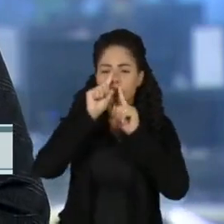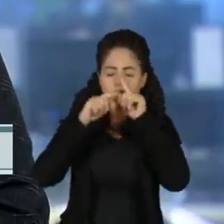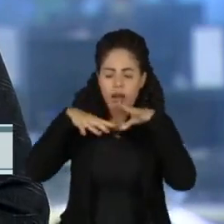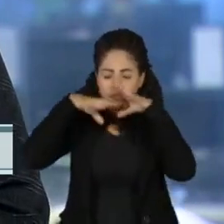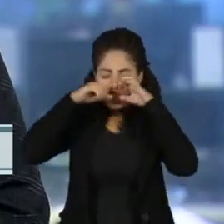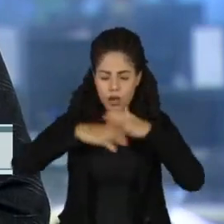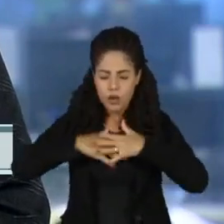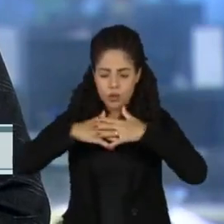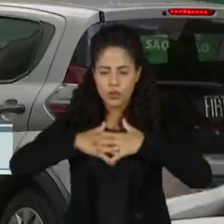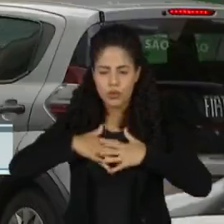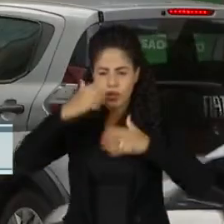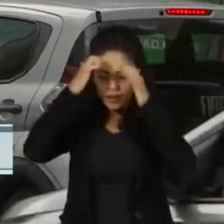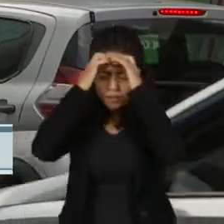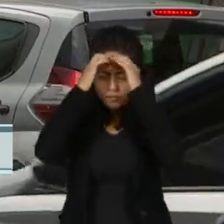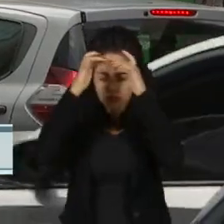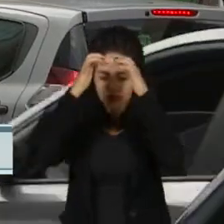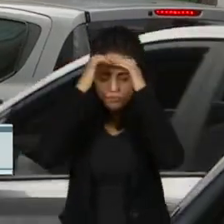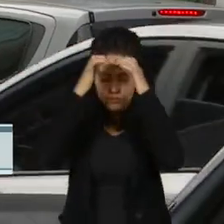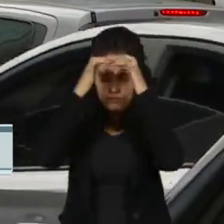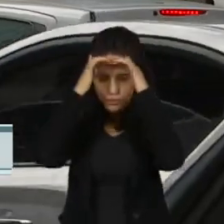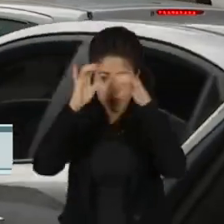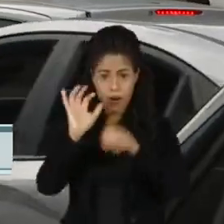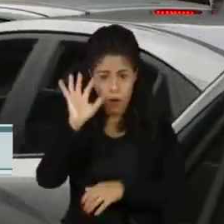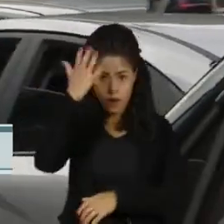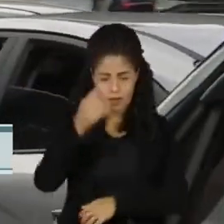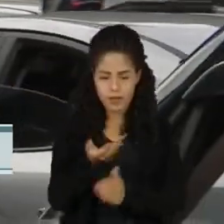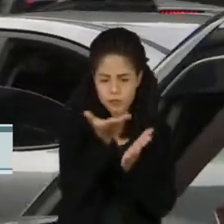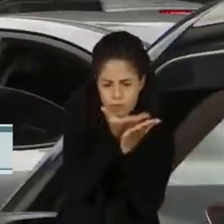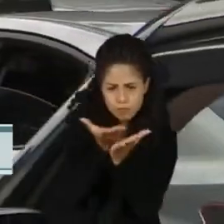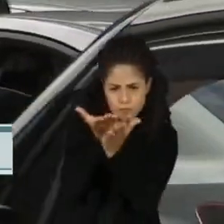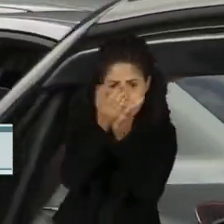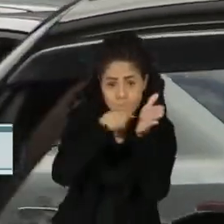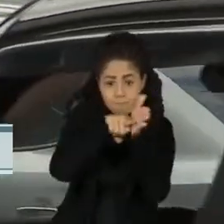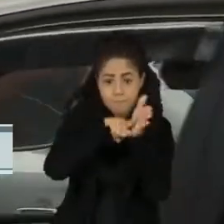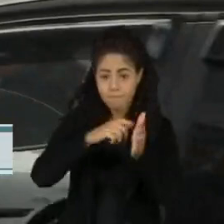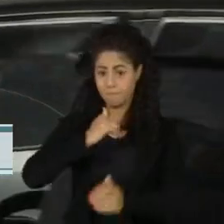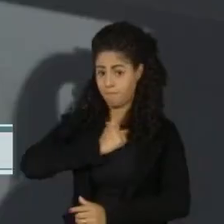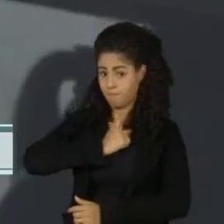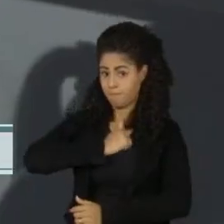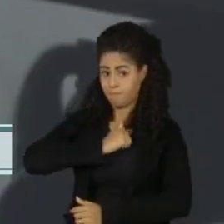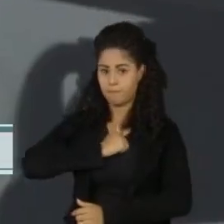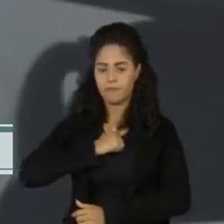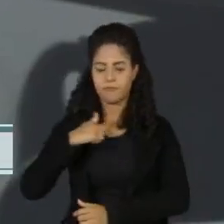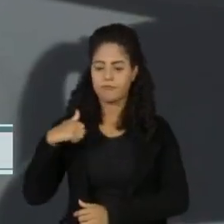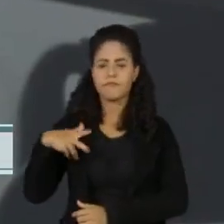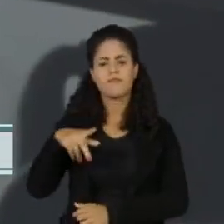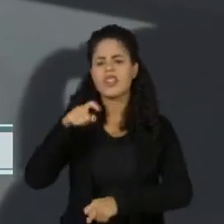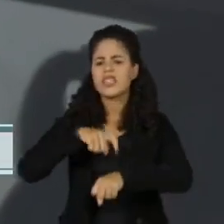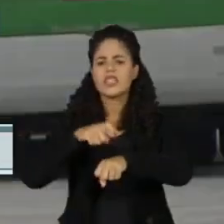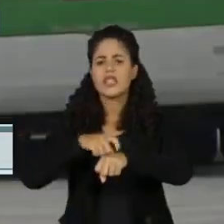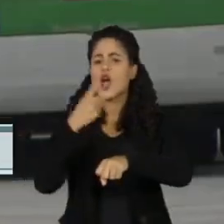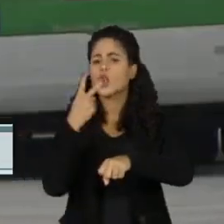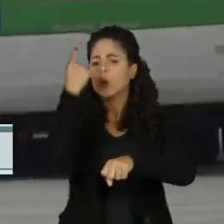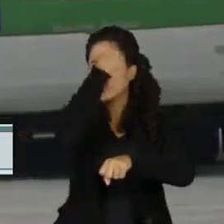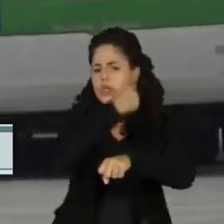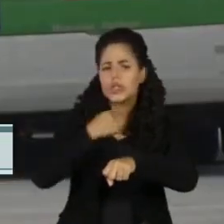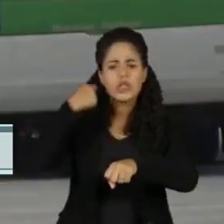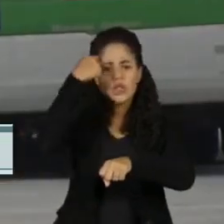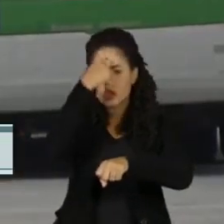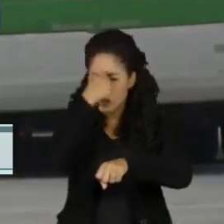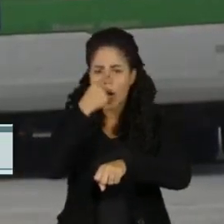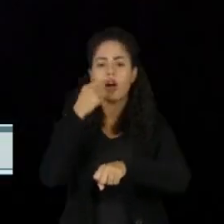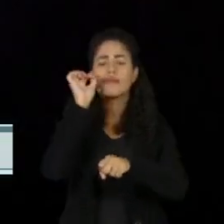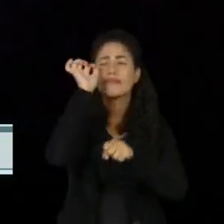função cerebral. O estudo canadense revelou que a exposição por apenas 2 horas ao escapamento de